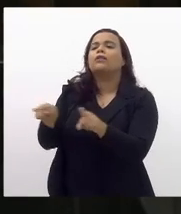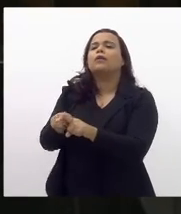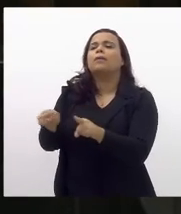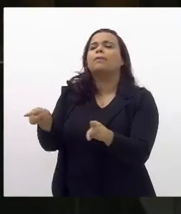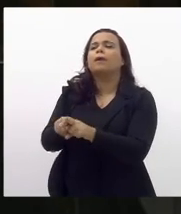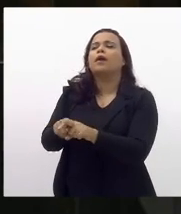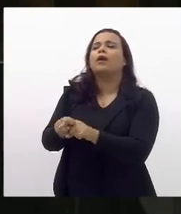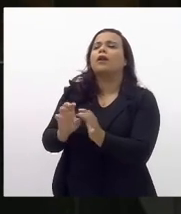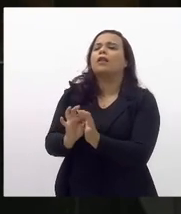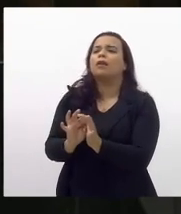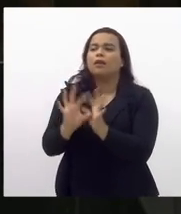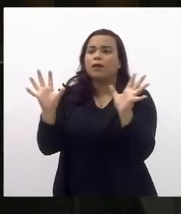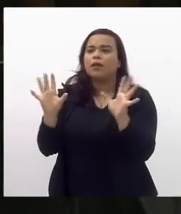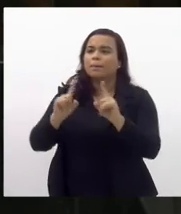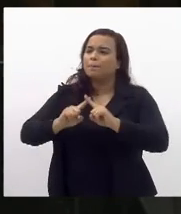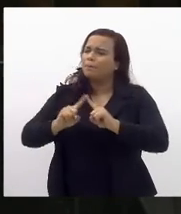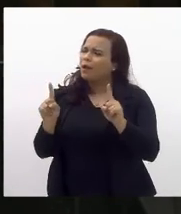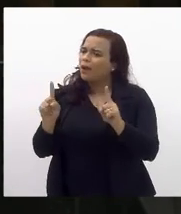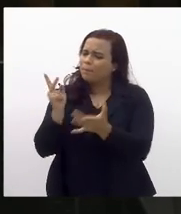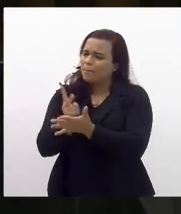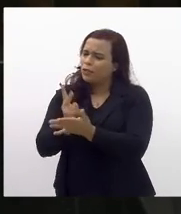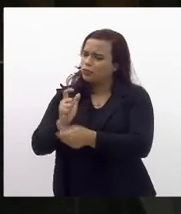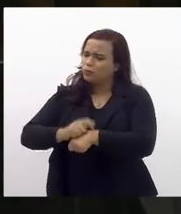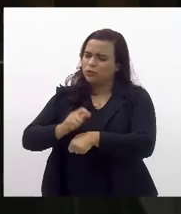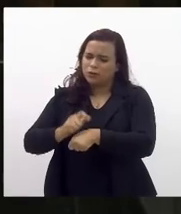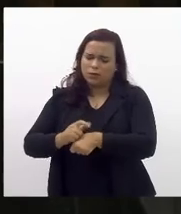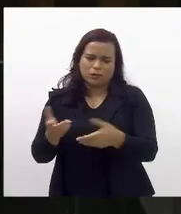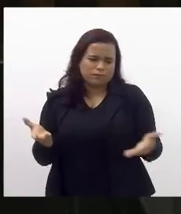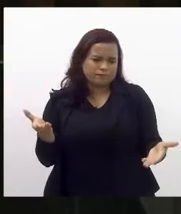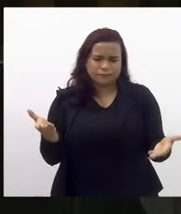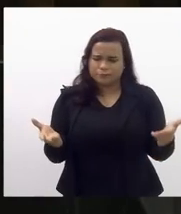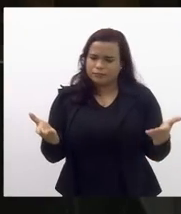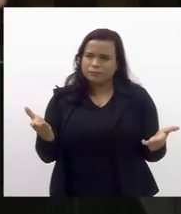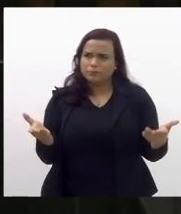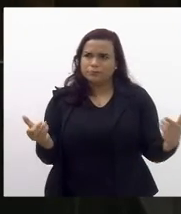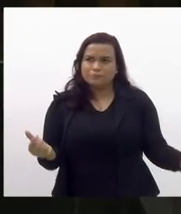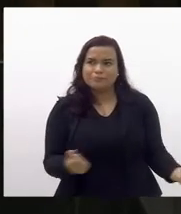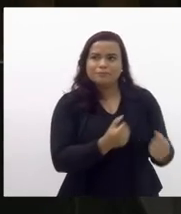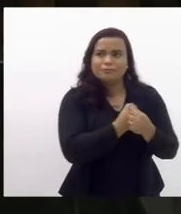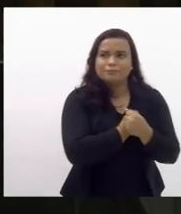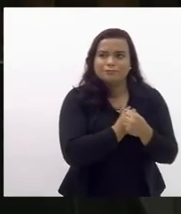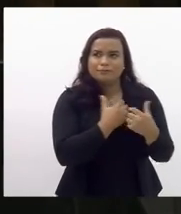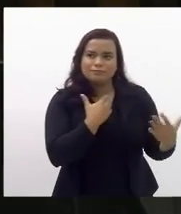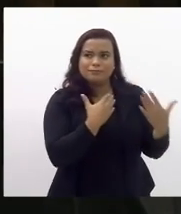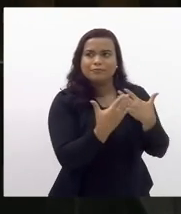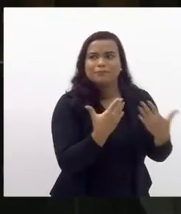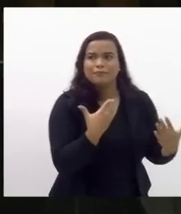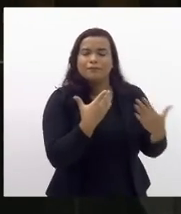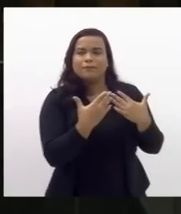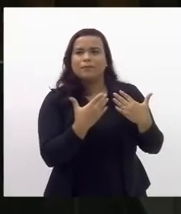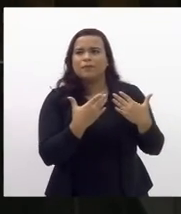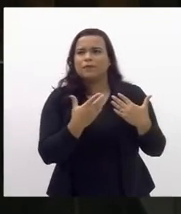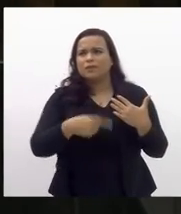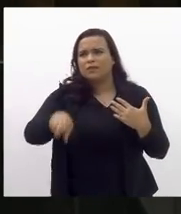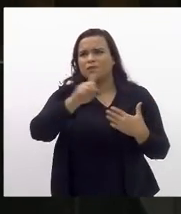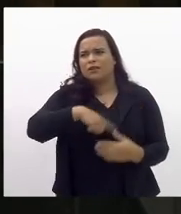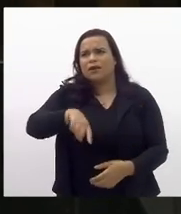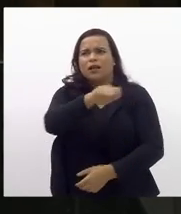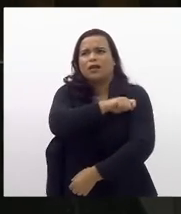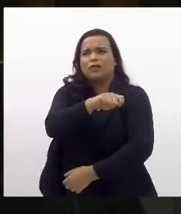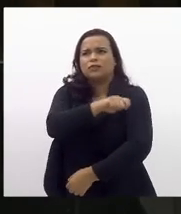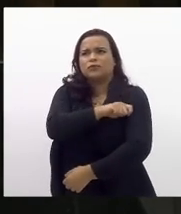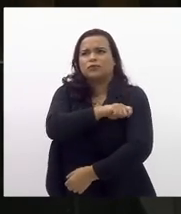paradoxal que isso possa ser, ali se abraçando, confraternizando com esses alunos,